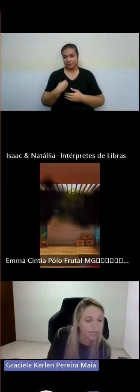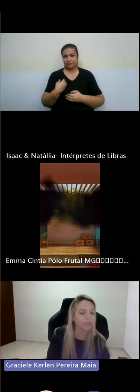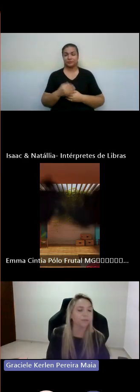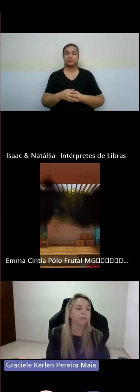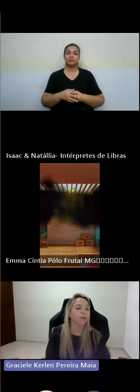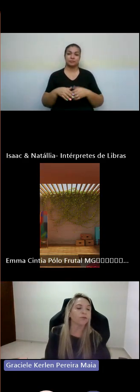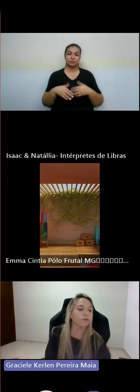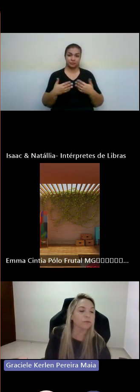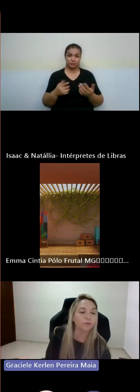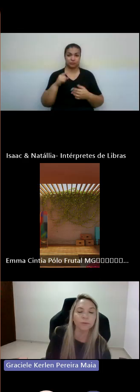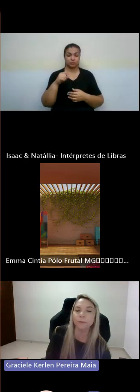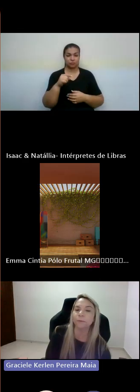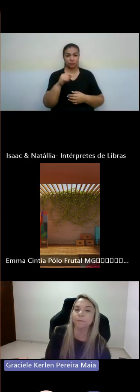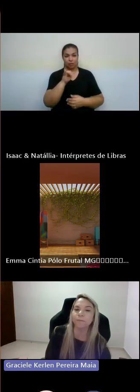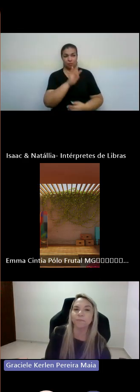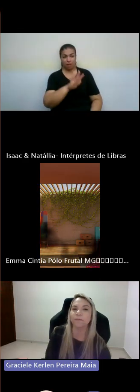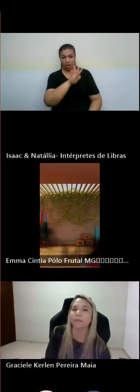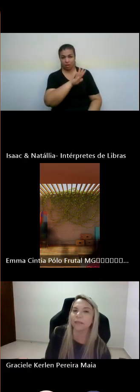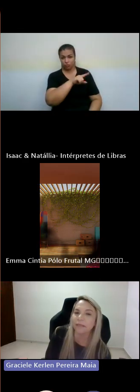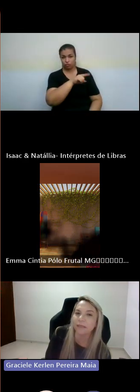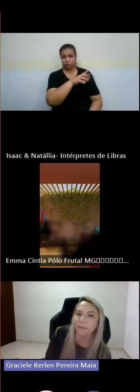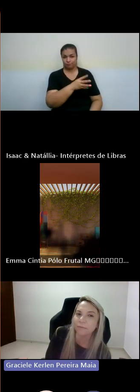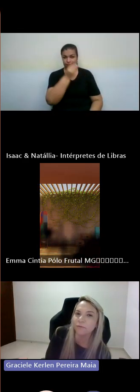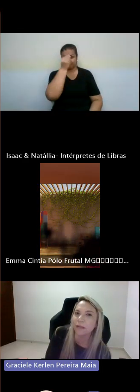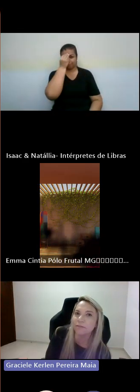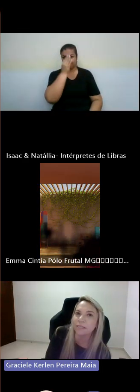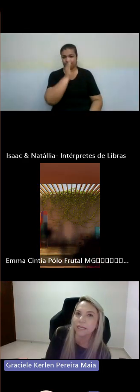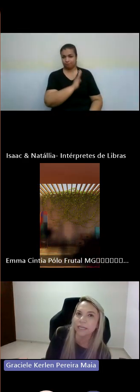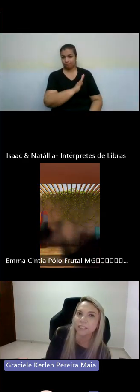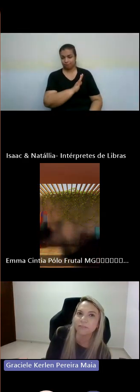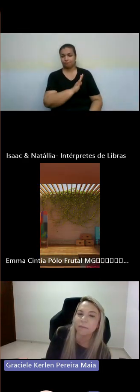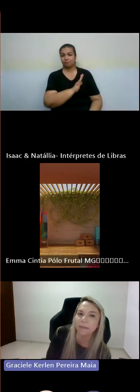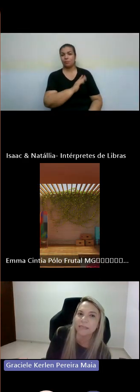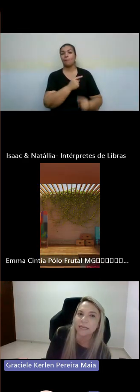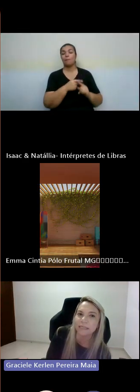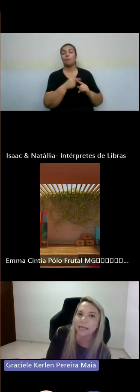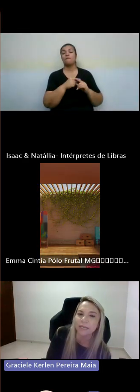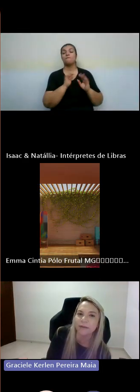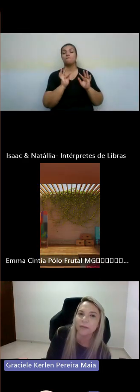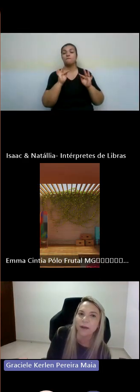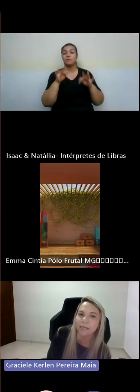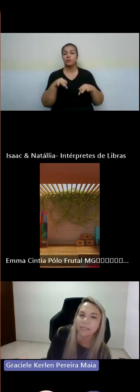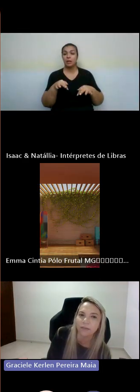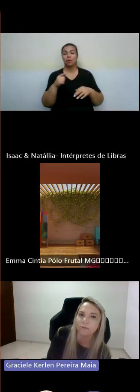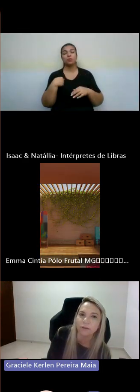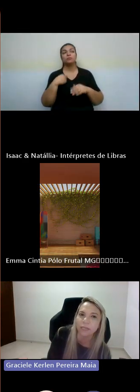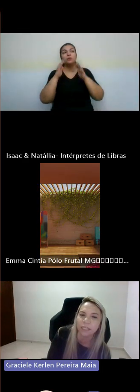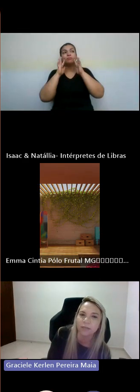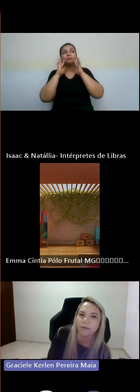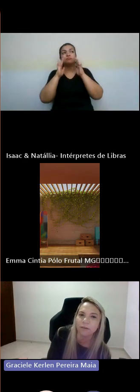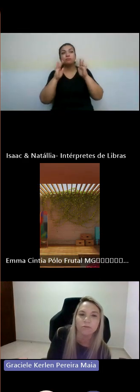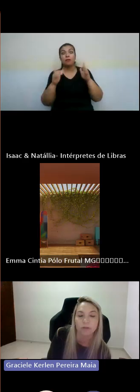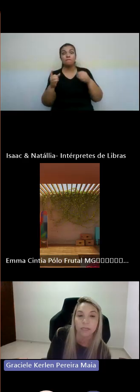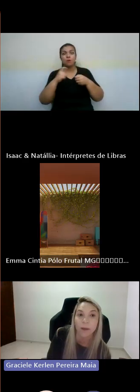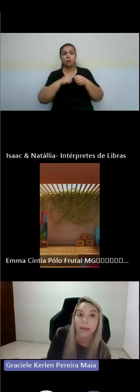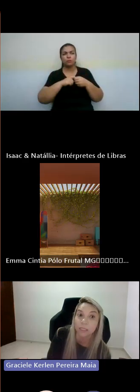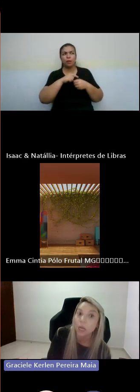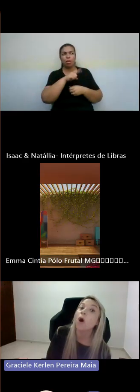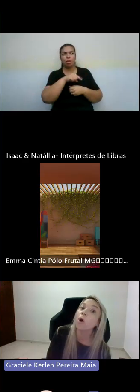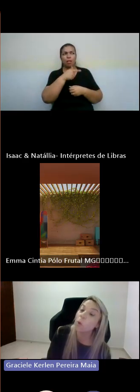essa charge. Mas, No finalzinho ali, a gente vai pensar se é língua e linguagem, ou só língua, ou